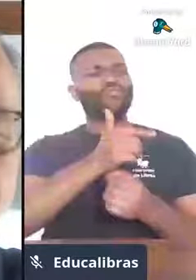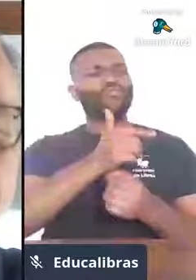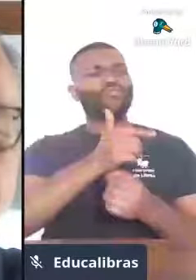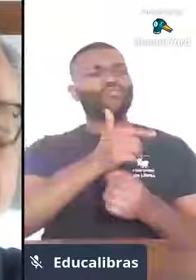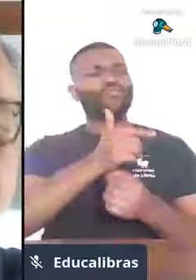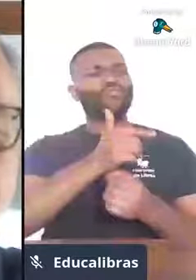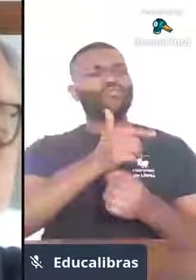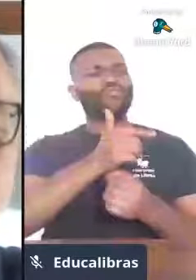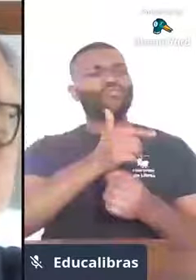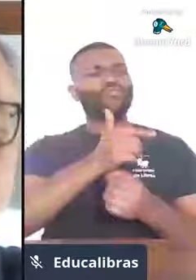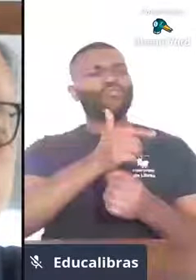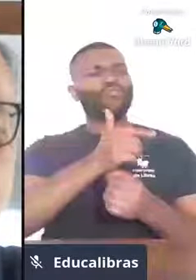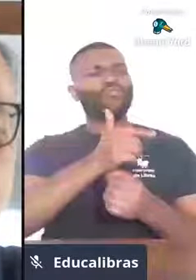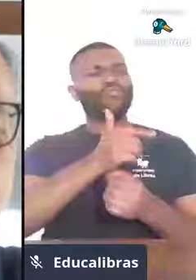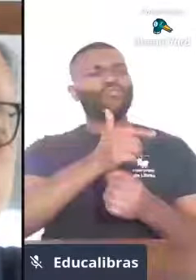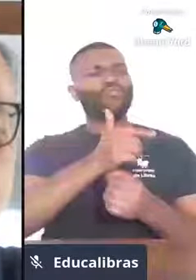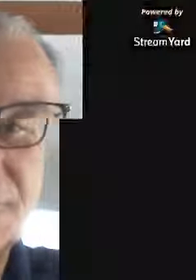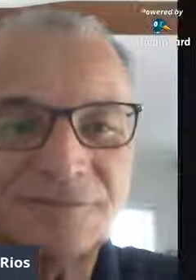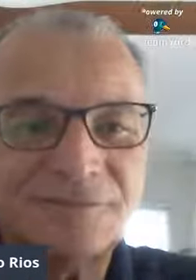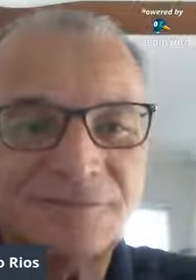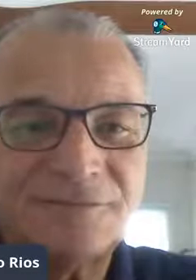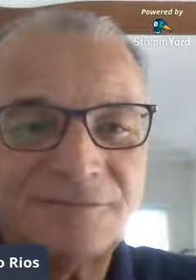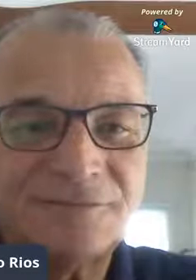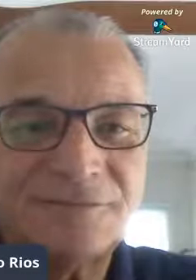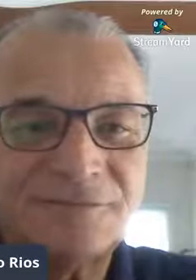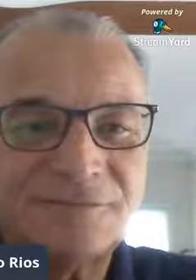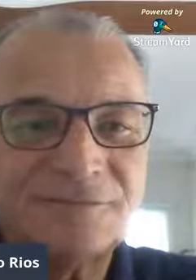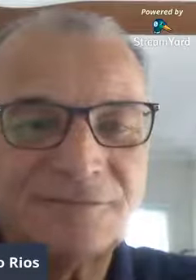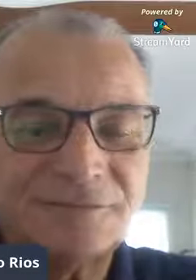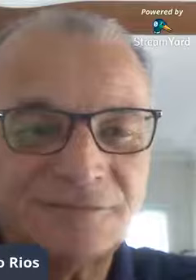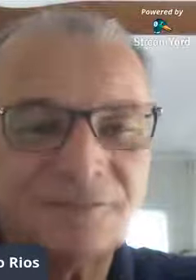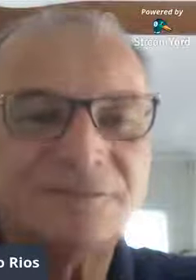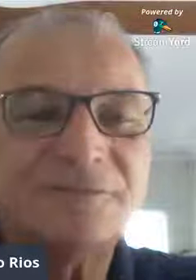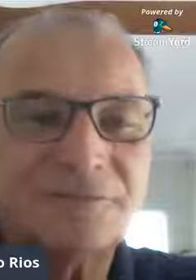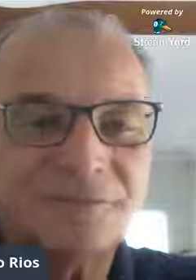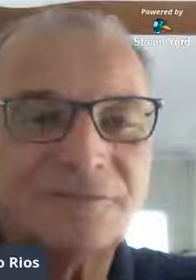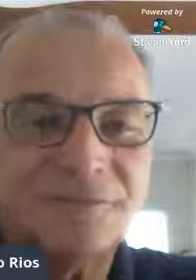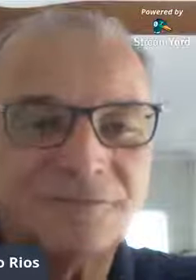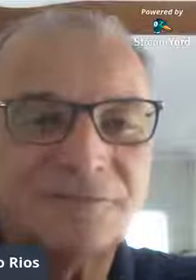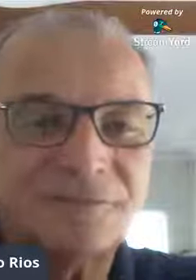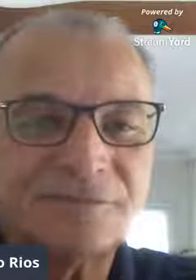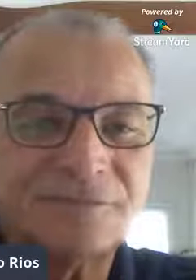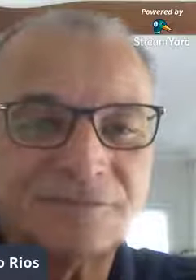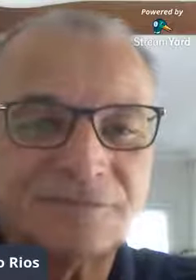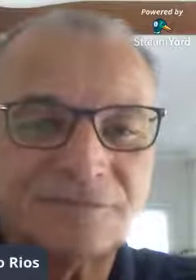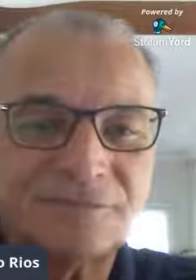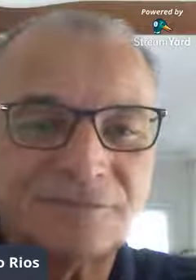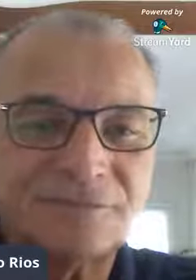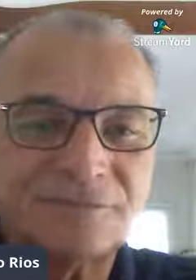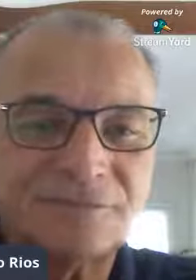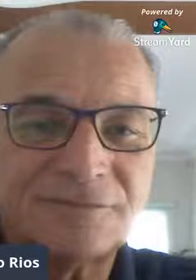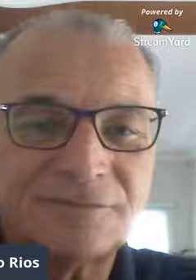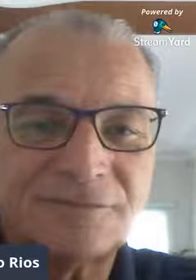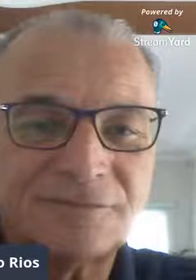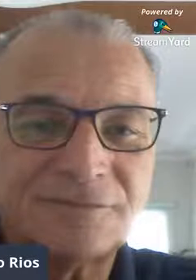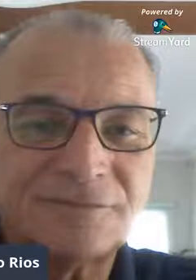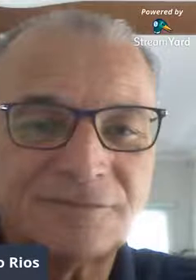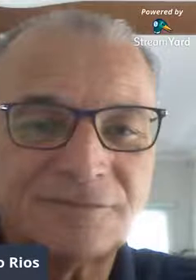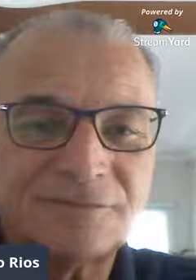assumiu a prefeitura, ele tem sido muito sensível e grande apoiador